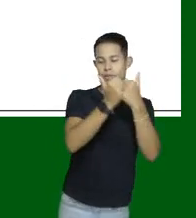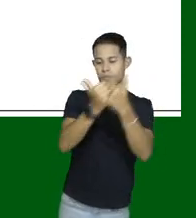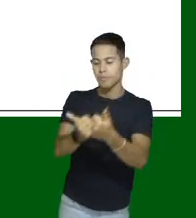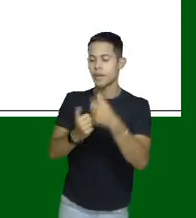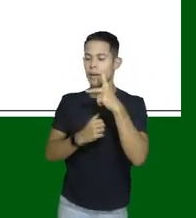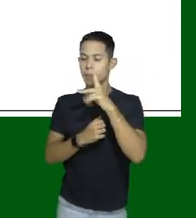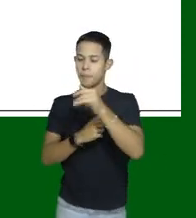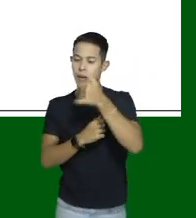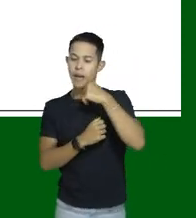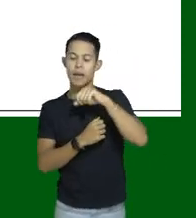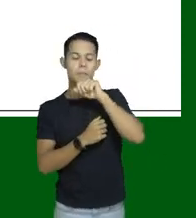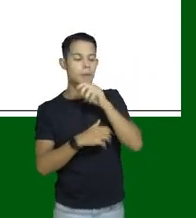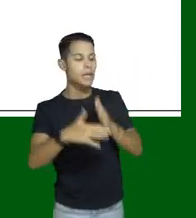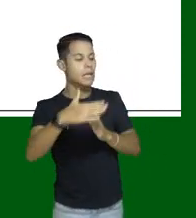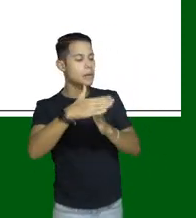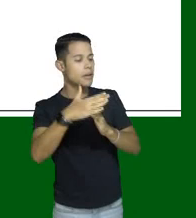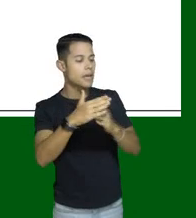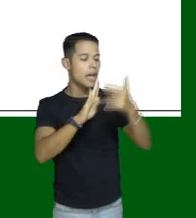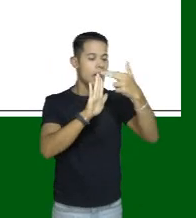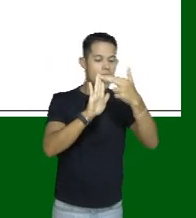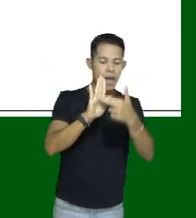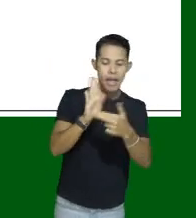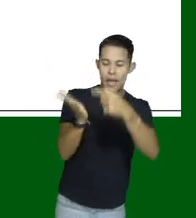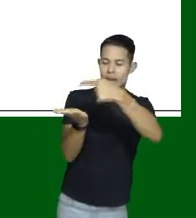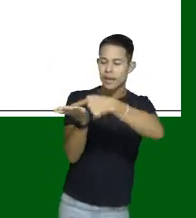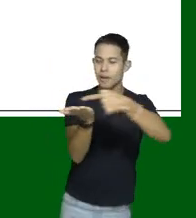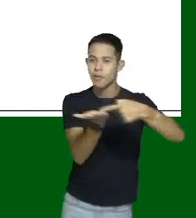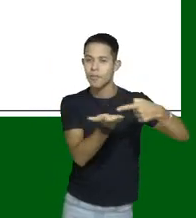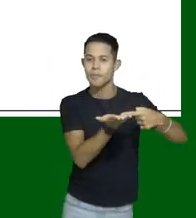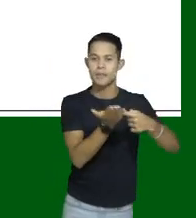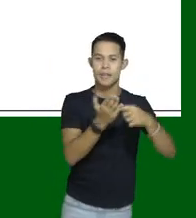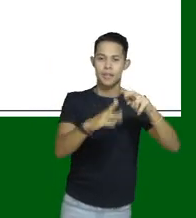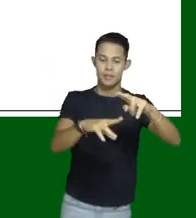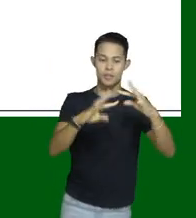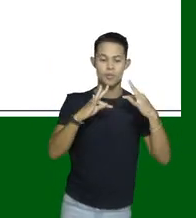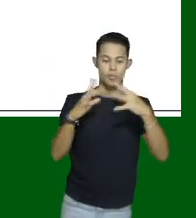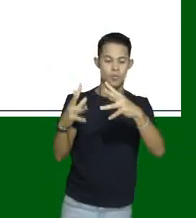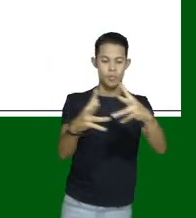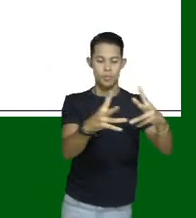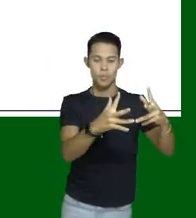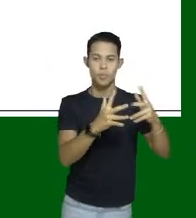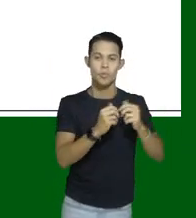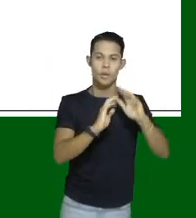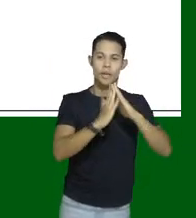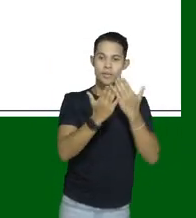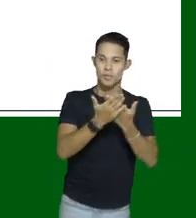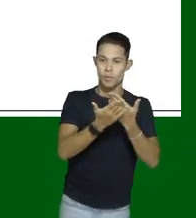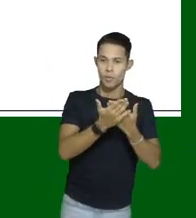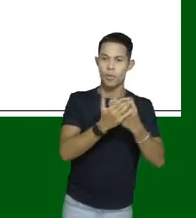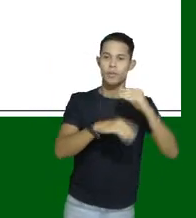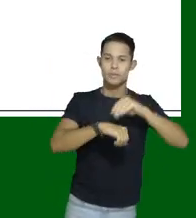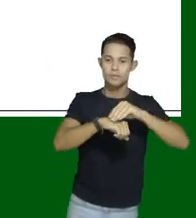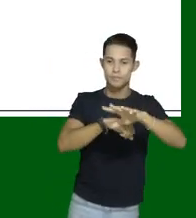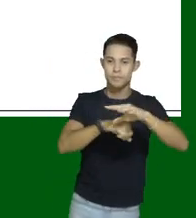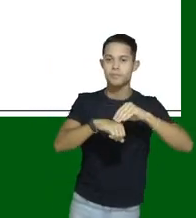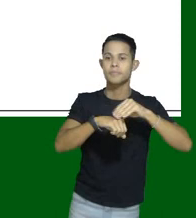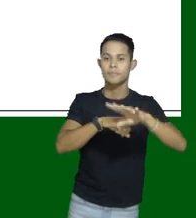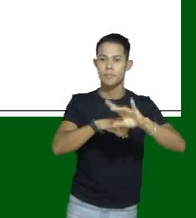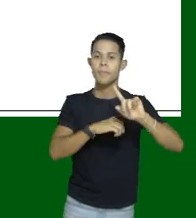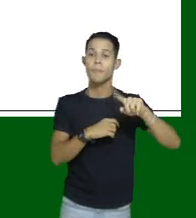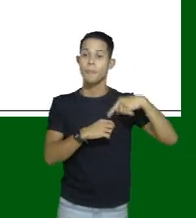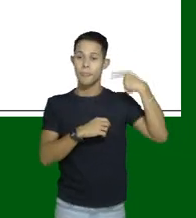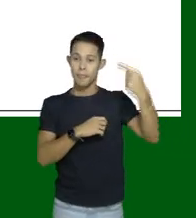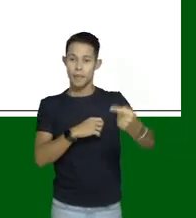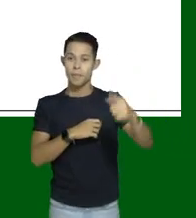de limites, regras, combinados. Então, isso tudo a escola faz a orientação. E, depois disso, ela é encaminhada para a